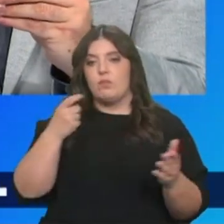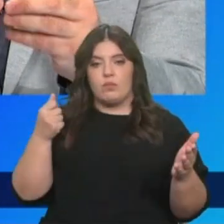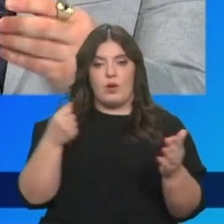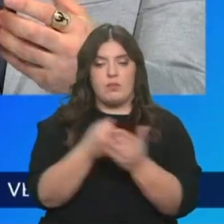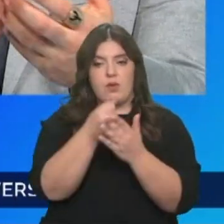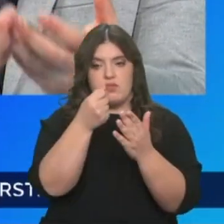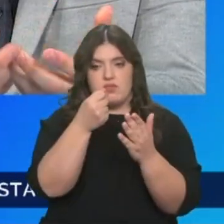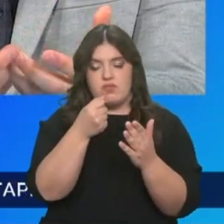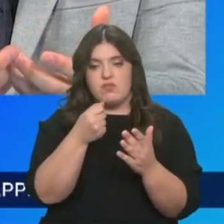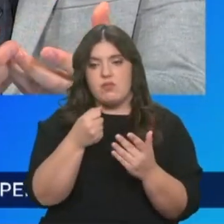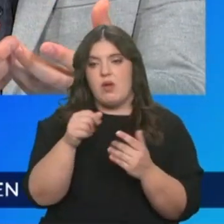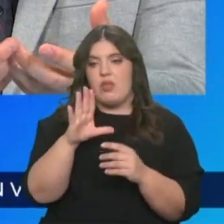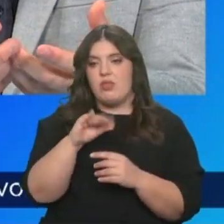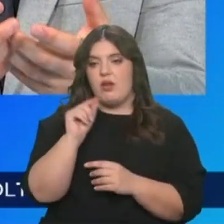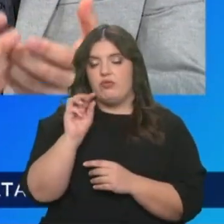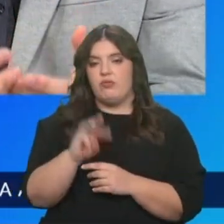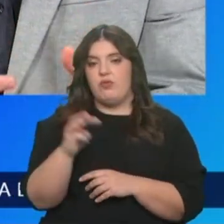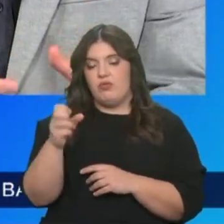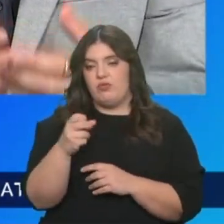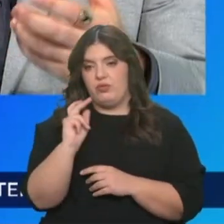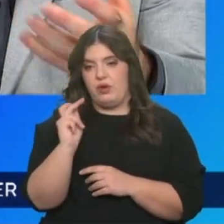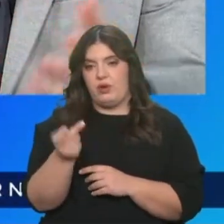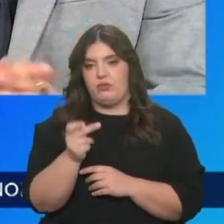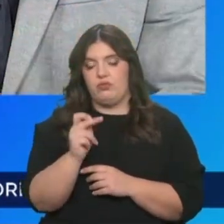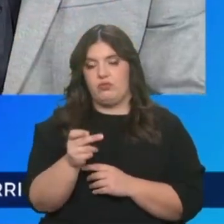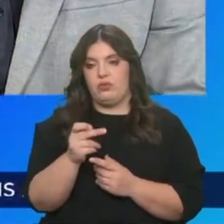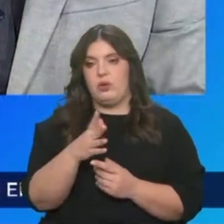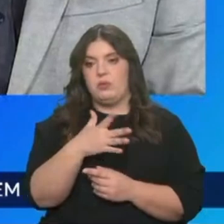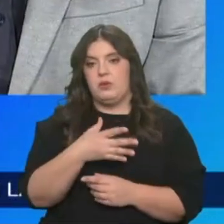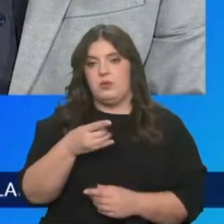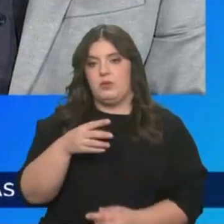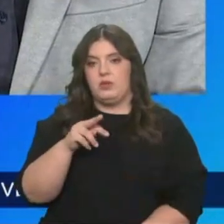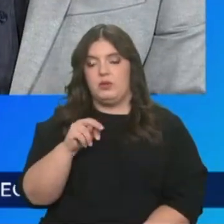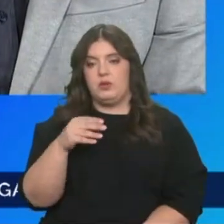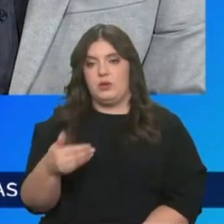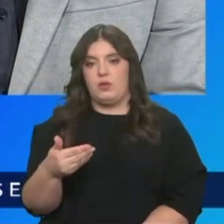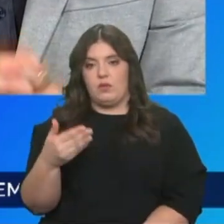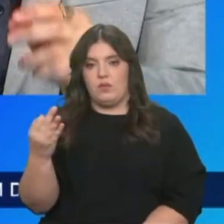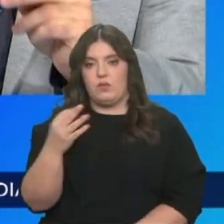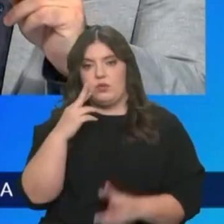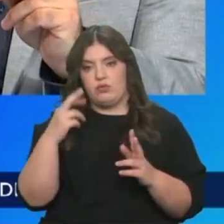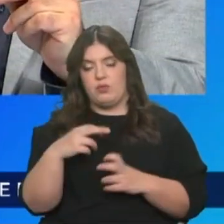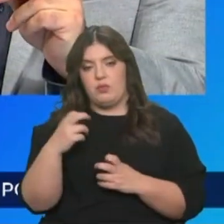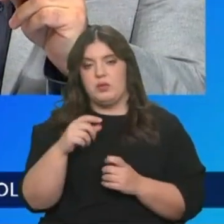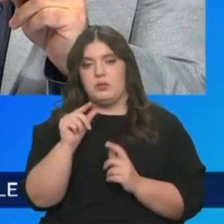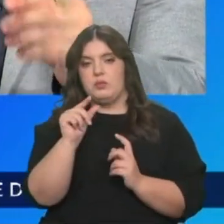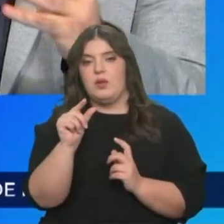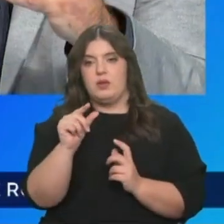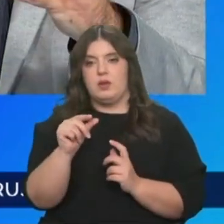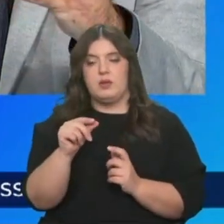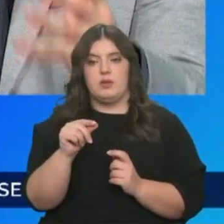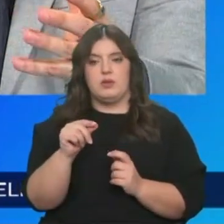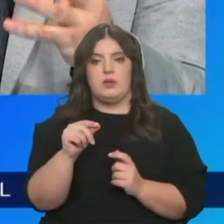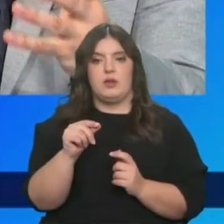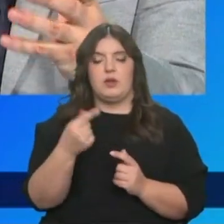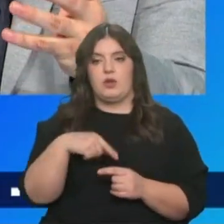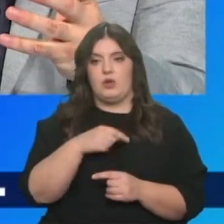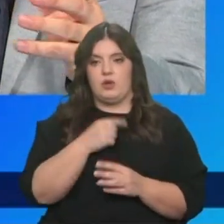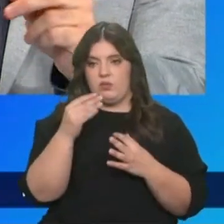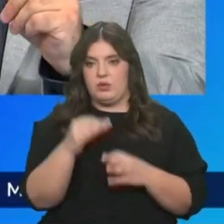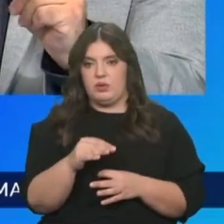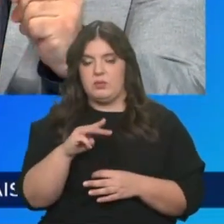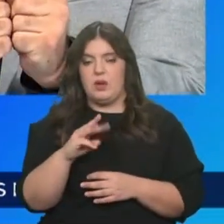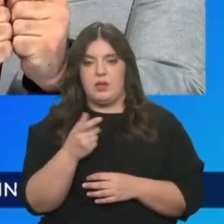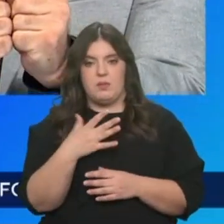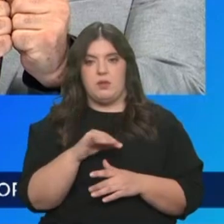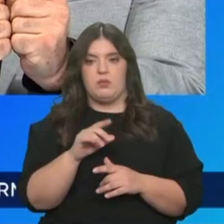superfície de Marte há cerca de 10 milhões de anos e, em 1931, foi descoberto esse pedacinho de rocha marciana, que nós temos a certeza que é marciana